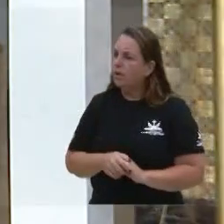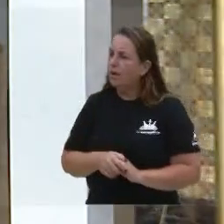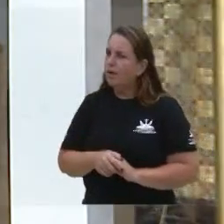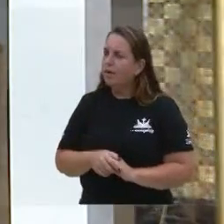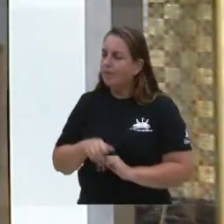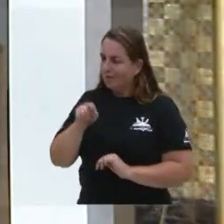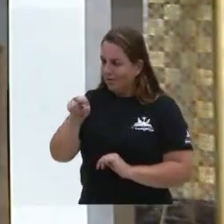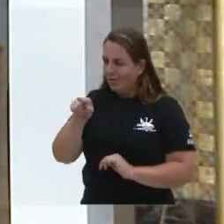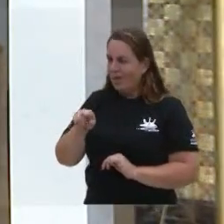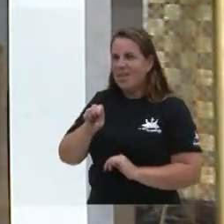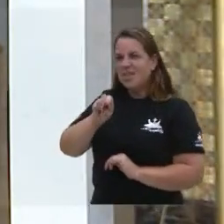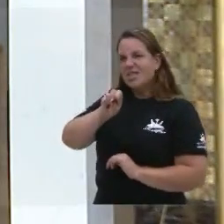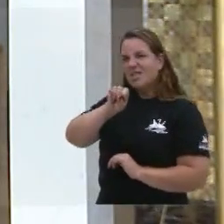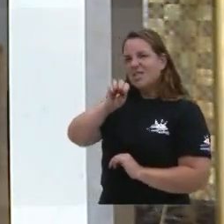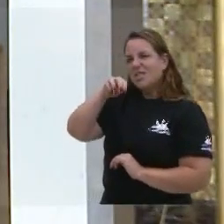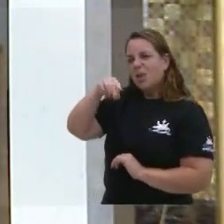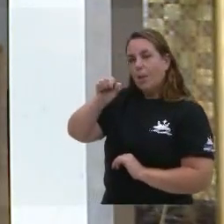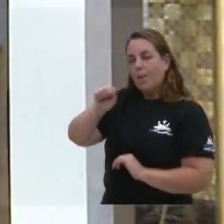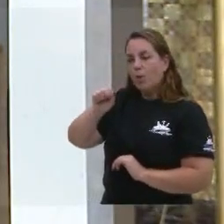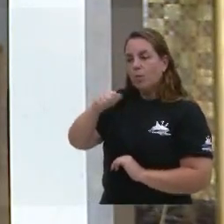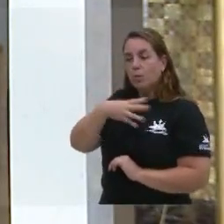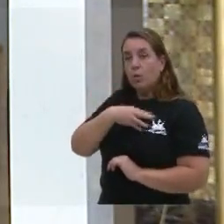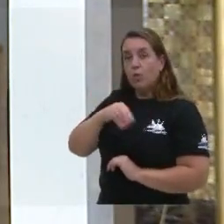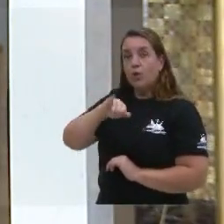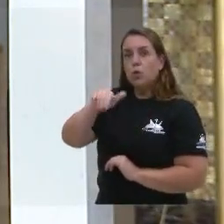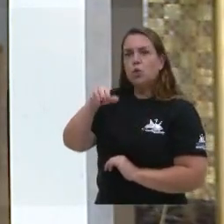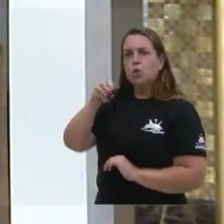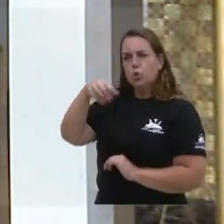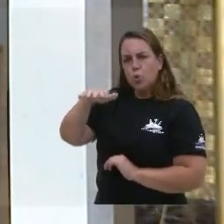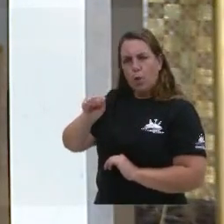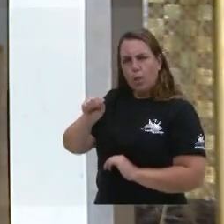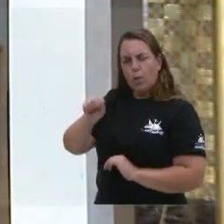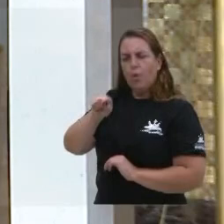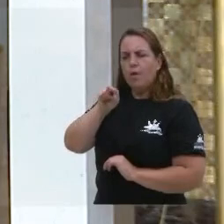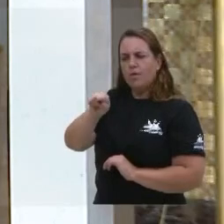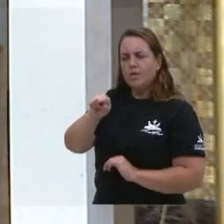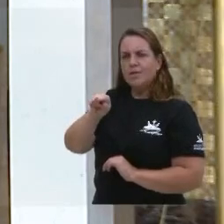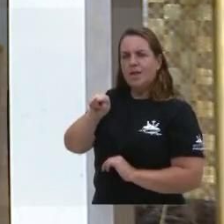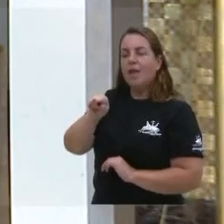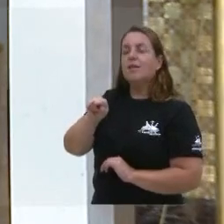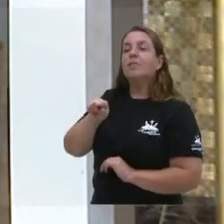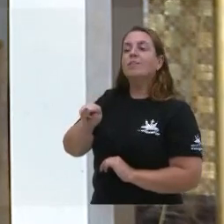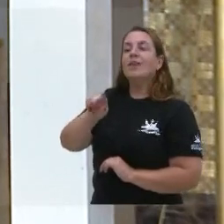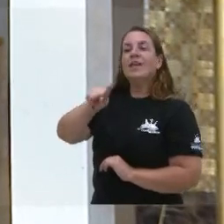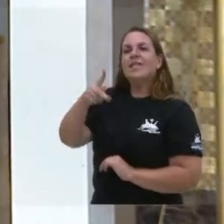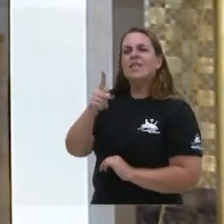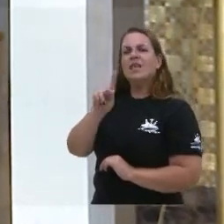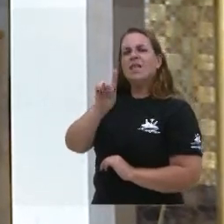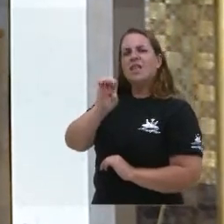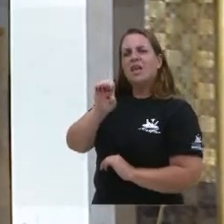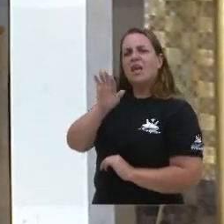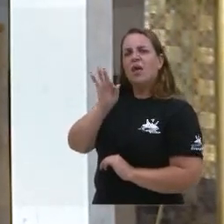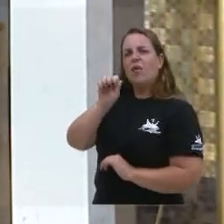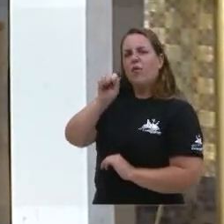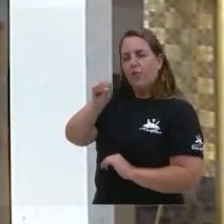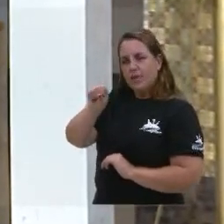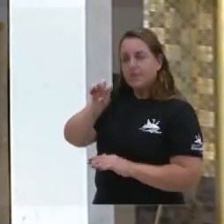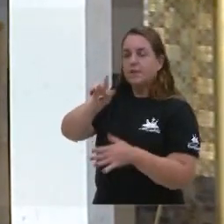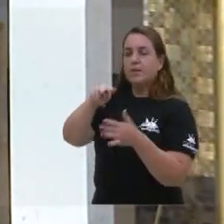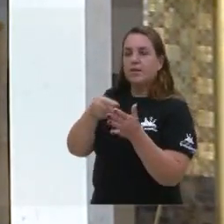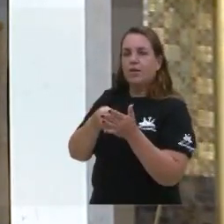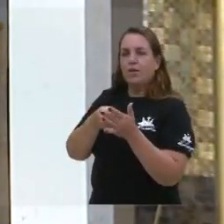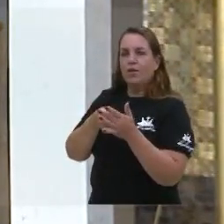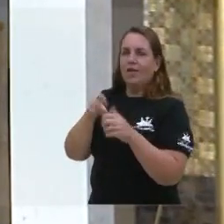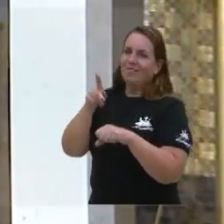és Simão, filho de João. Tu serás chamado Kefas, que quer